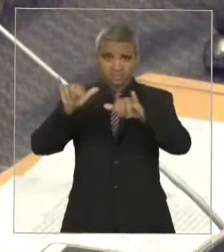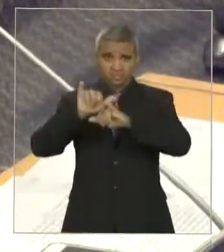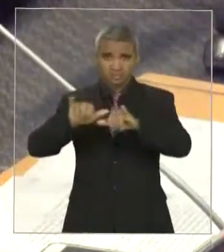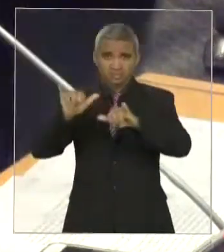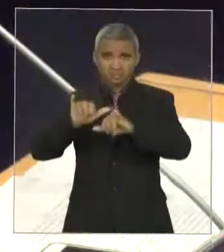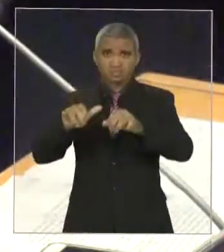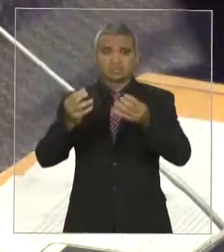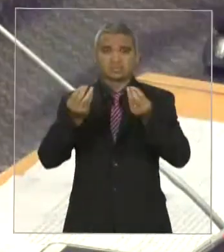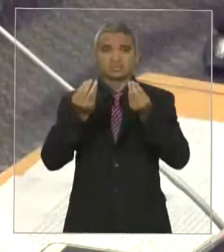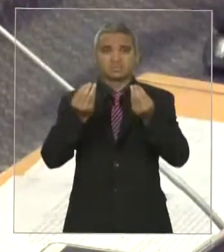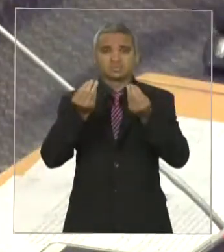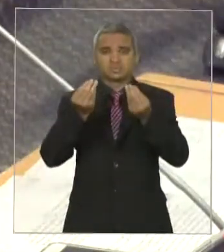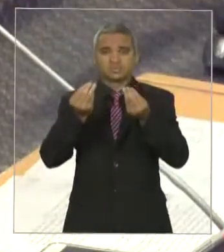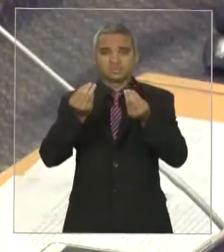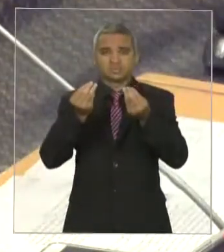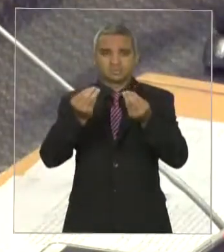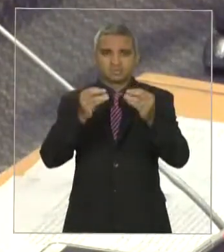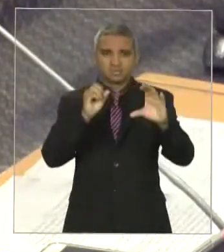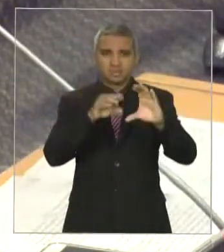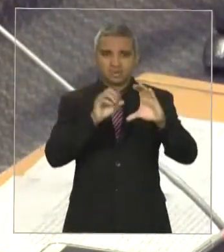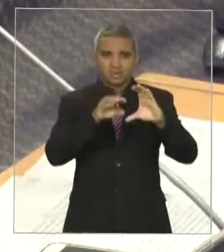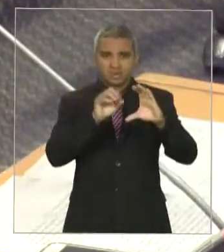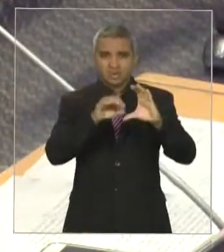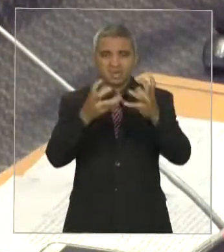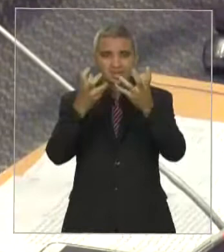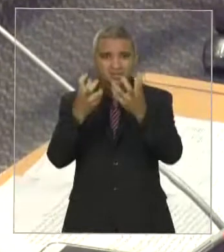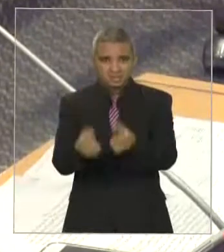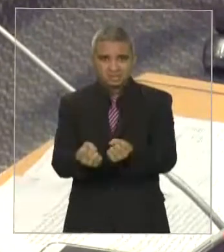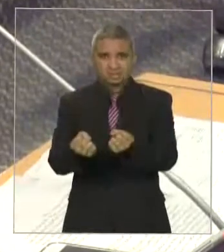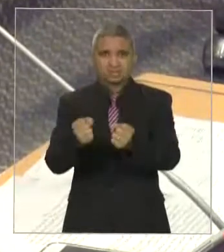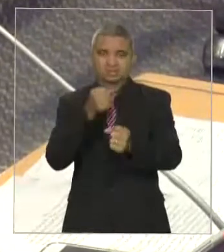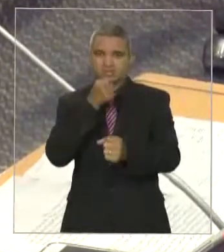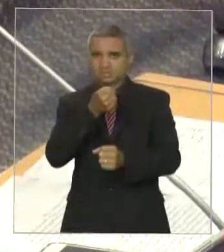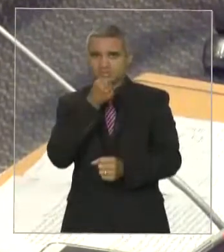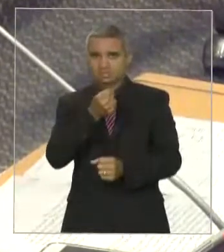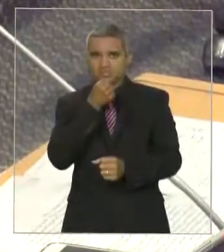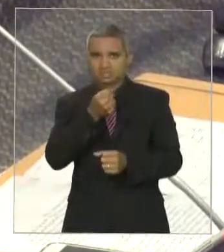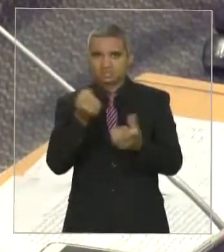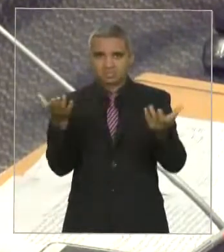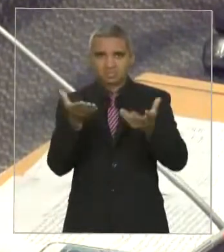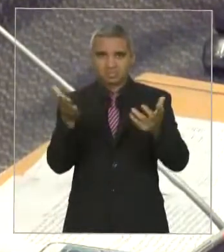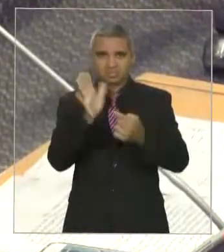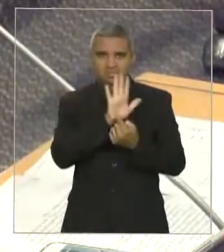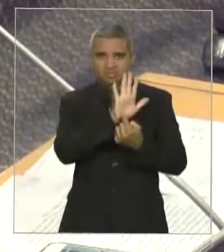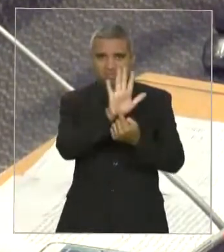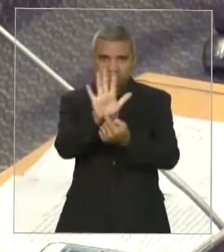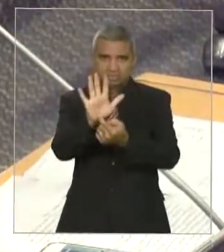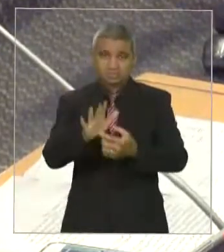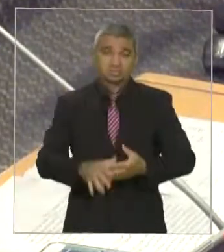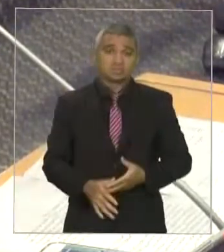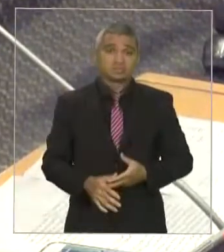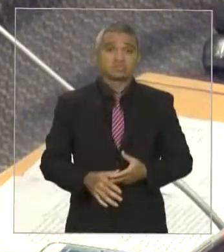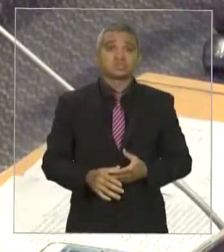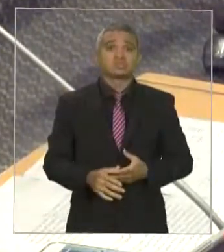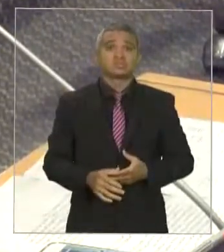impressionados como a Globo aceita uma reportagem como foi feita hoje, onde